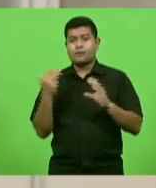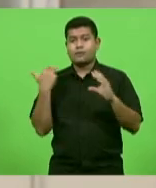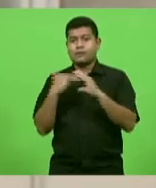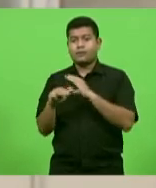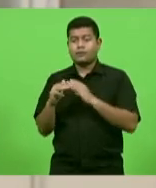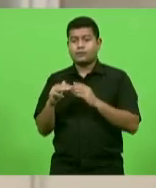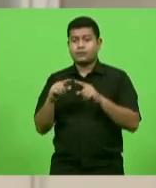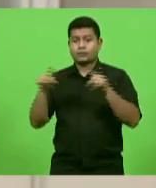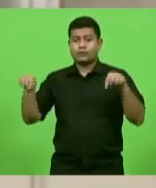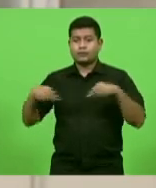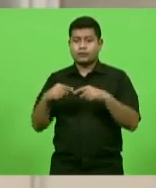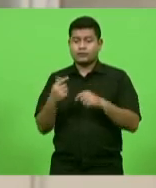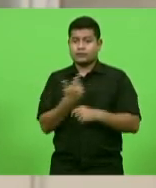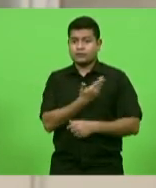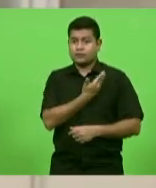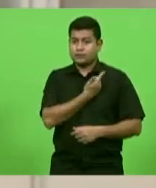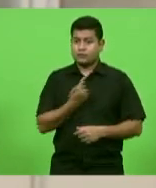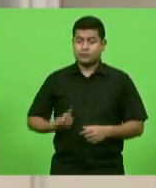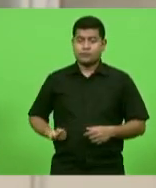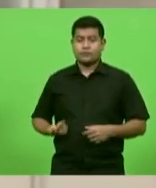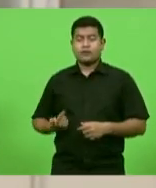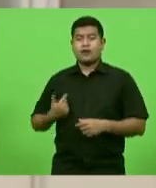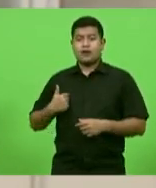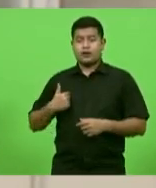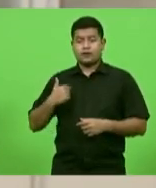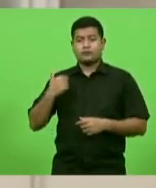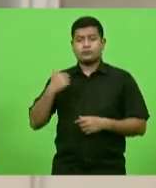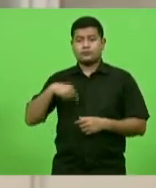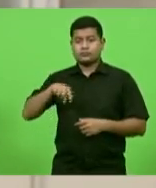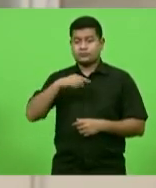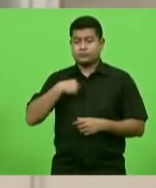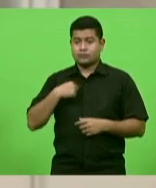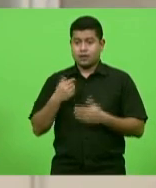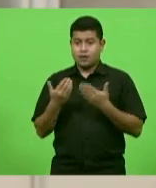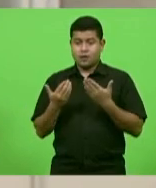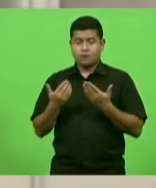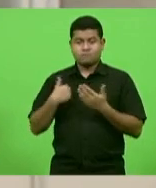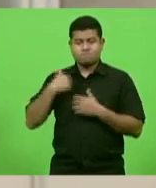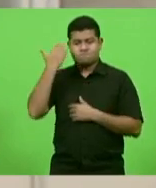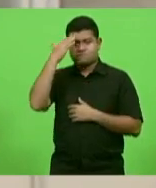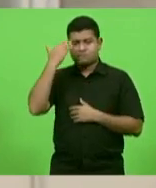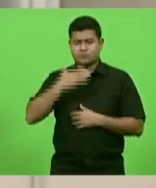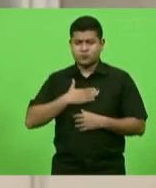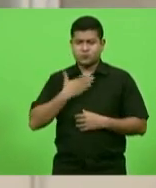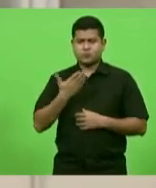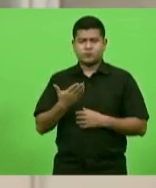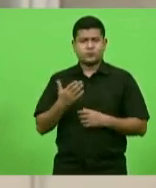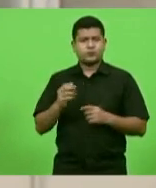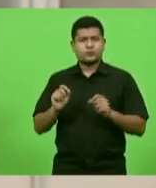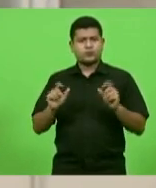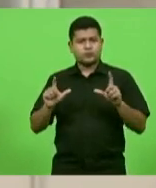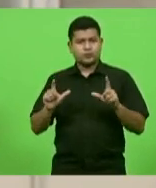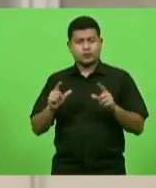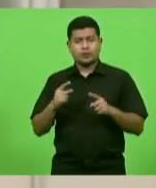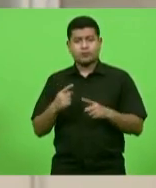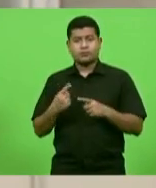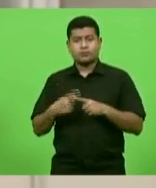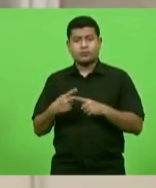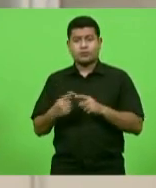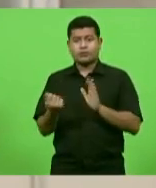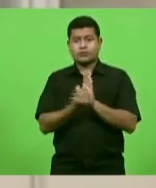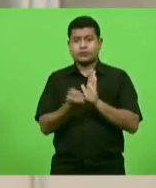gabinete do governador também pressiona de ante-mão registros que a mensagens 414